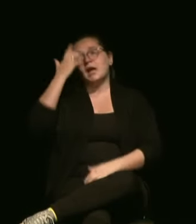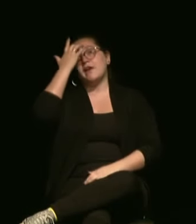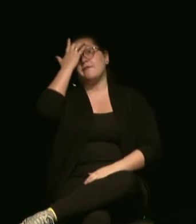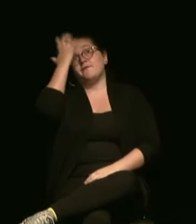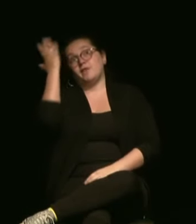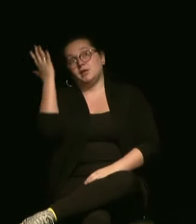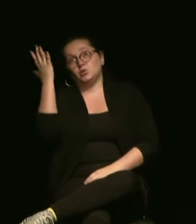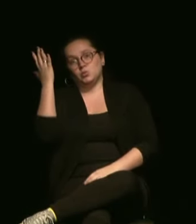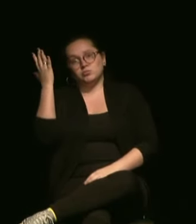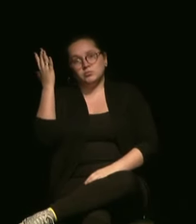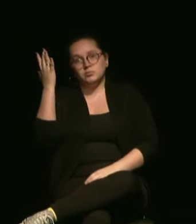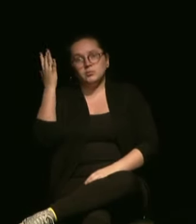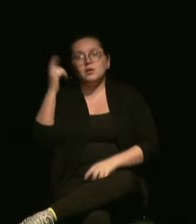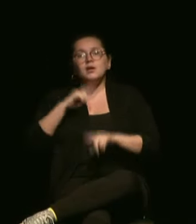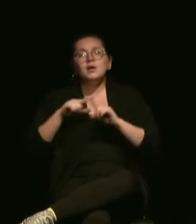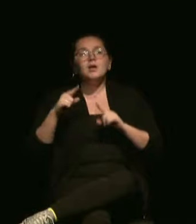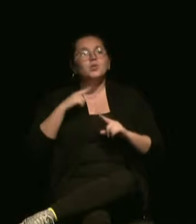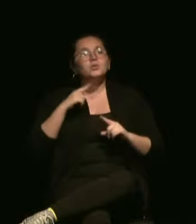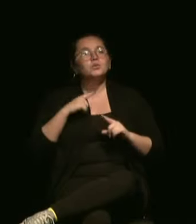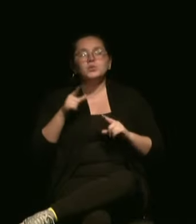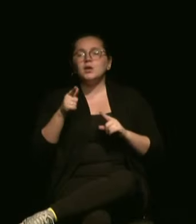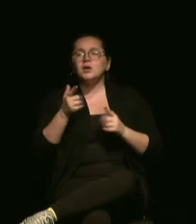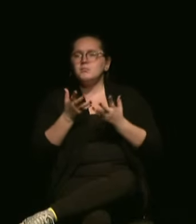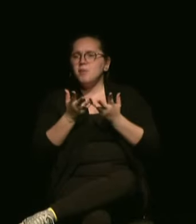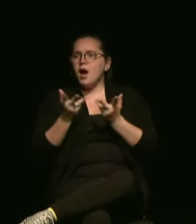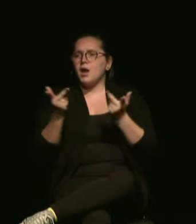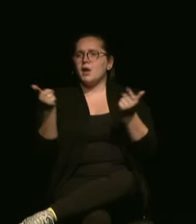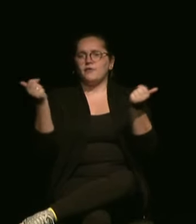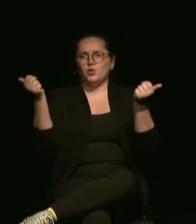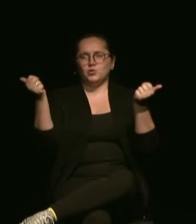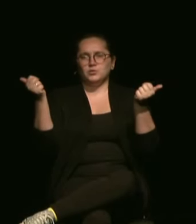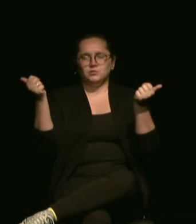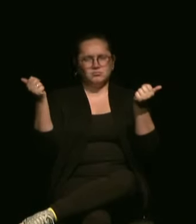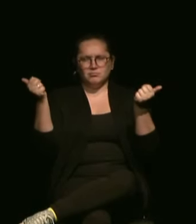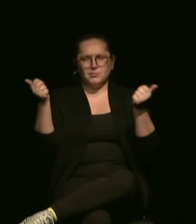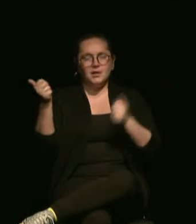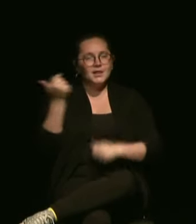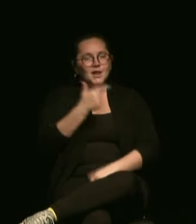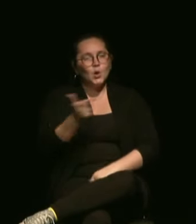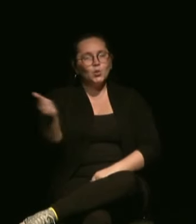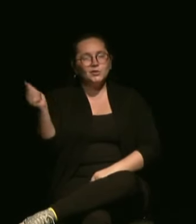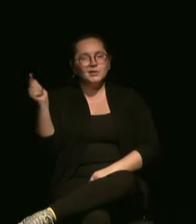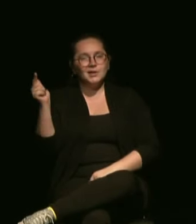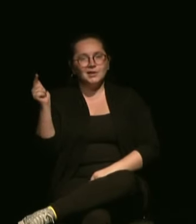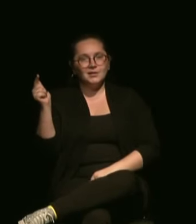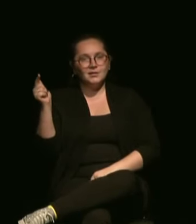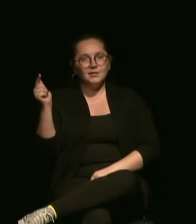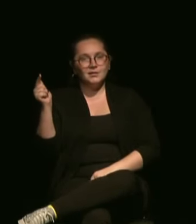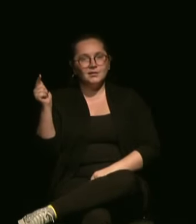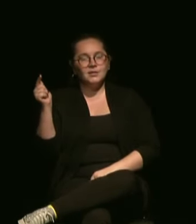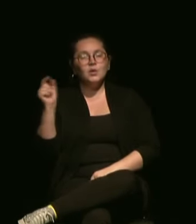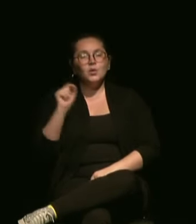com os outros filmes, e eu tenho caras maravilhosos no prédio seguinte. Não tem, a regra é absolutamente,